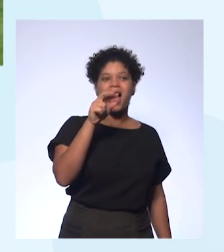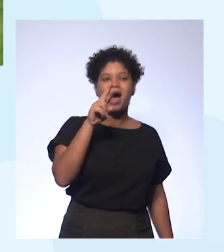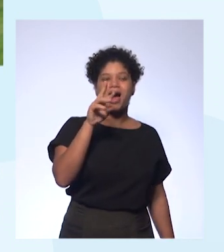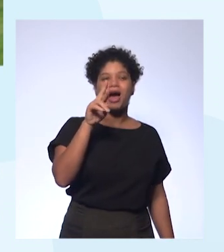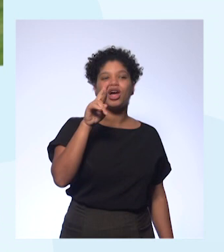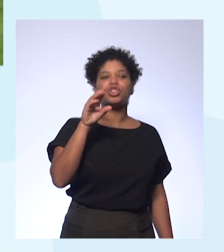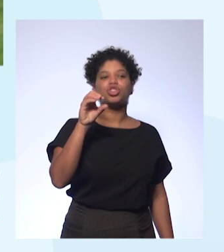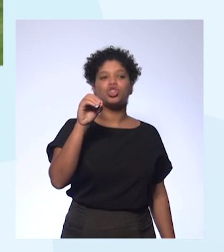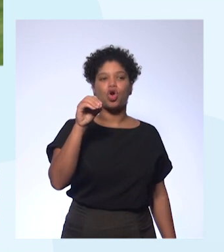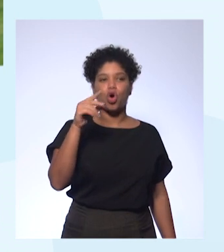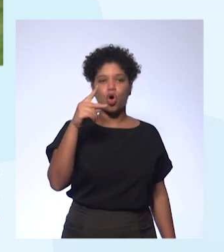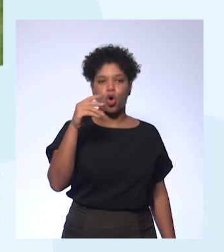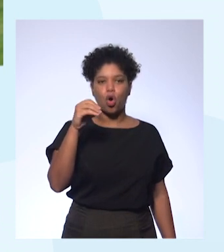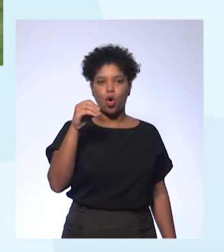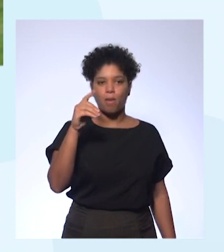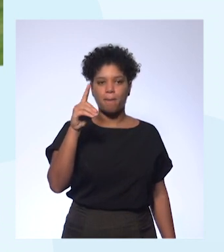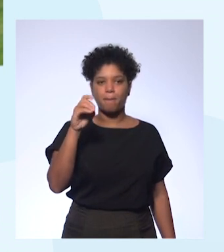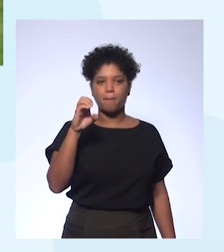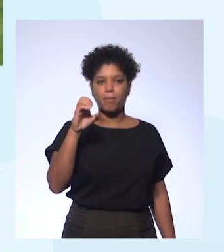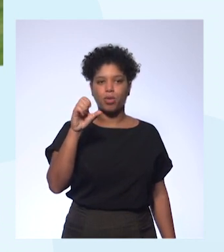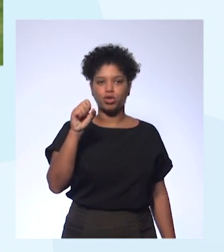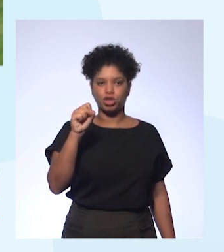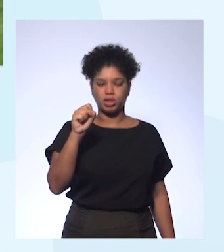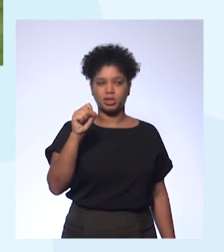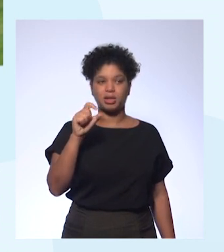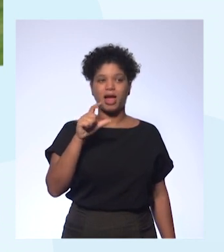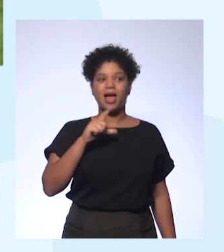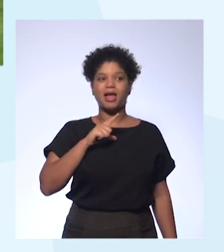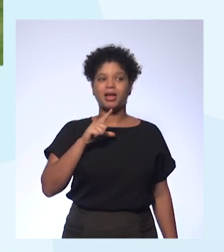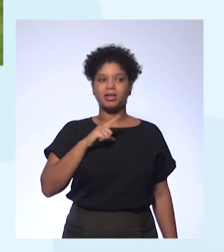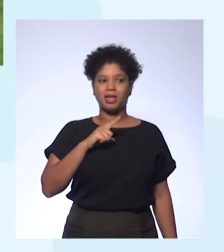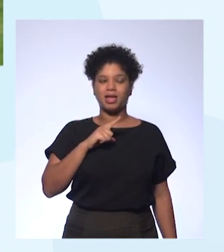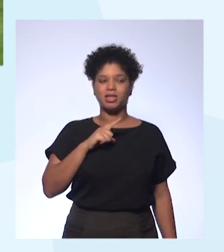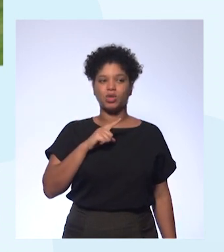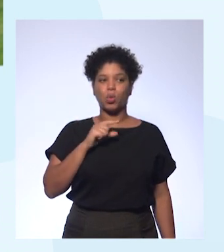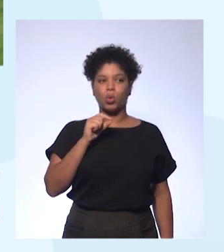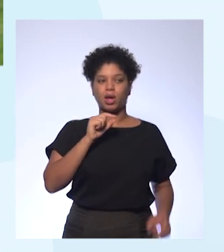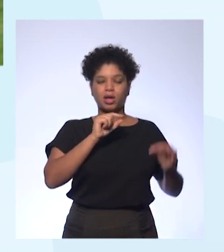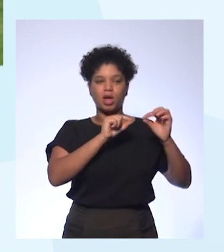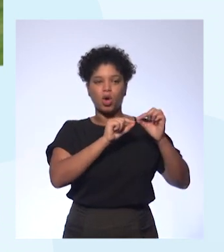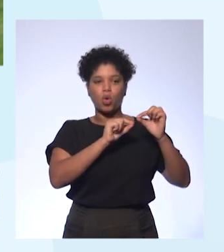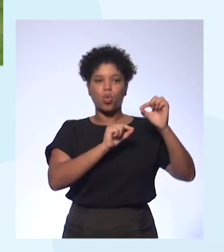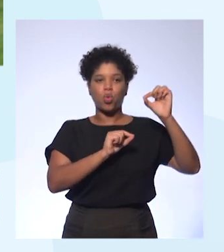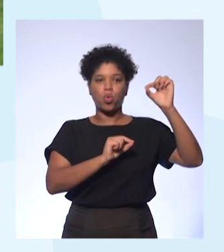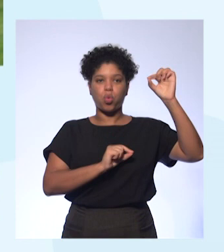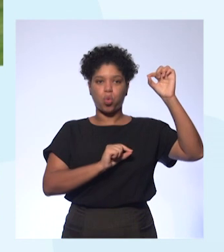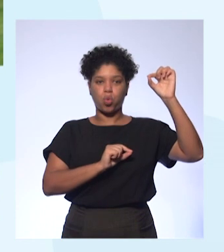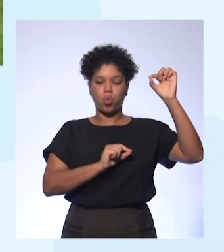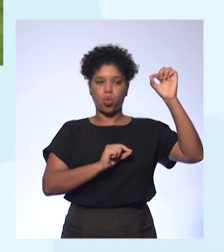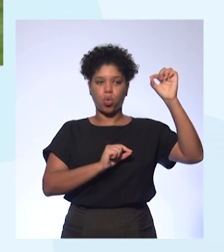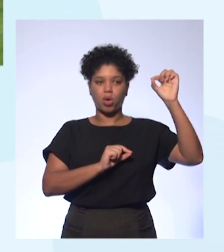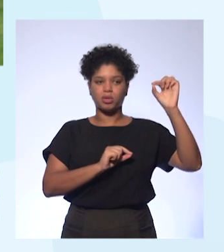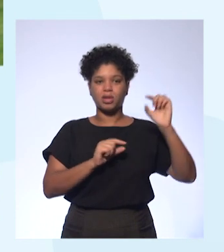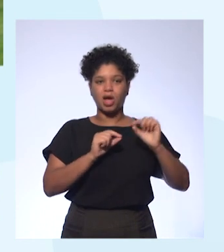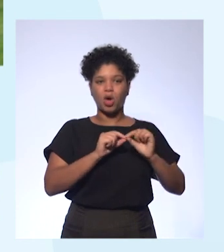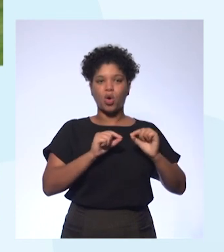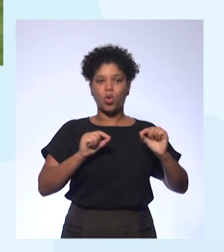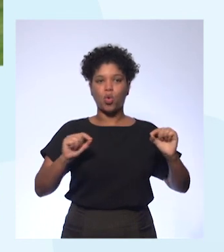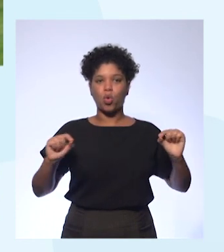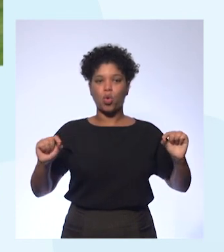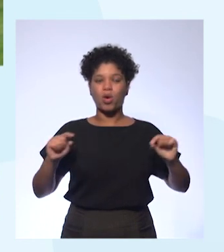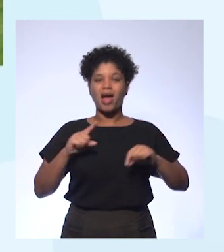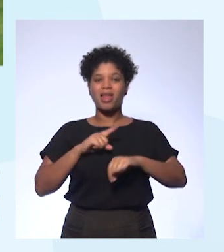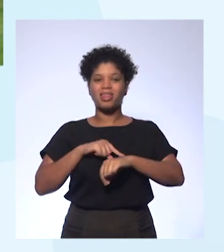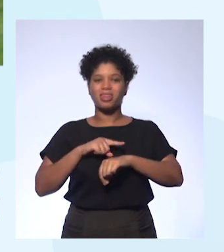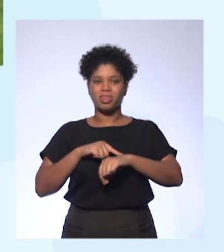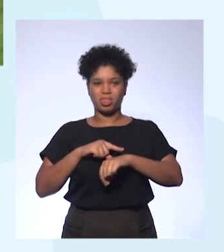Essas equidizes, né? Se a gente olhar aqui, a gente tem o tamanho em relação ao tempo, certo?